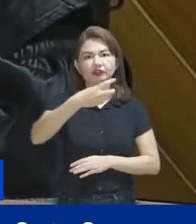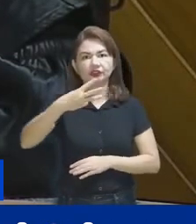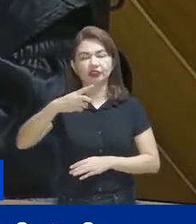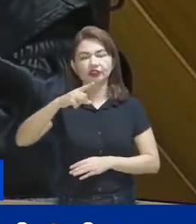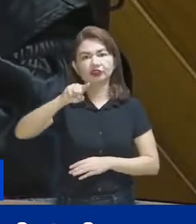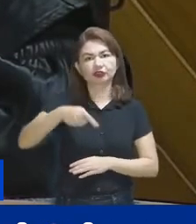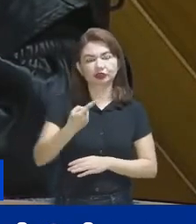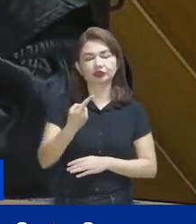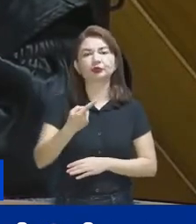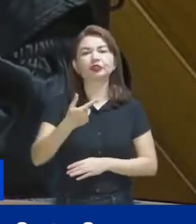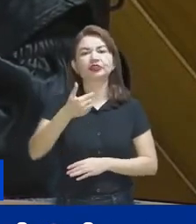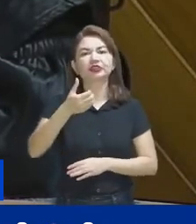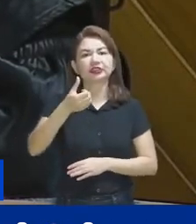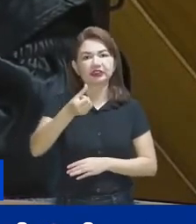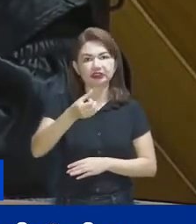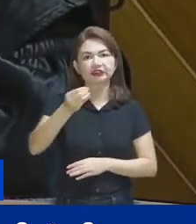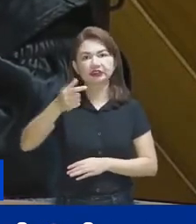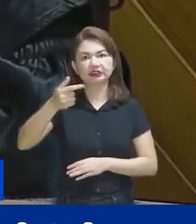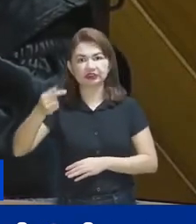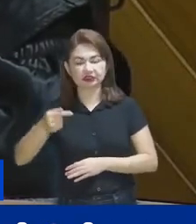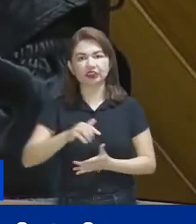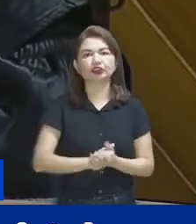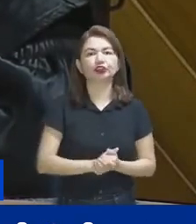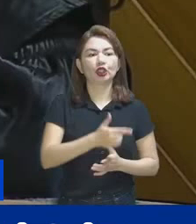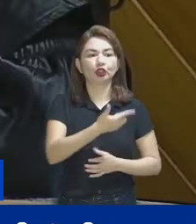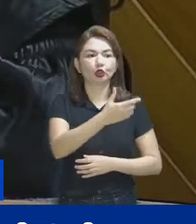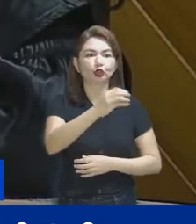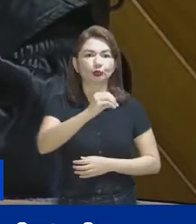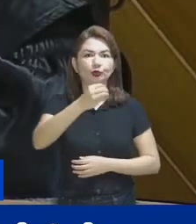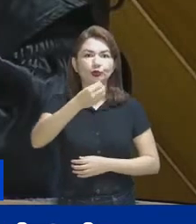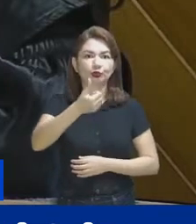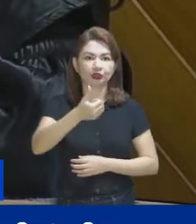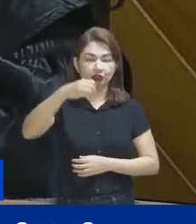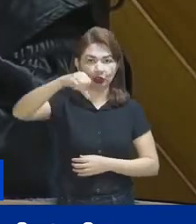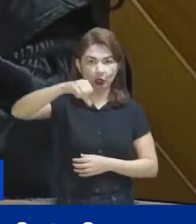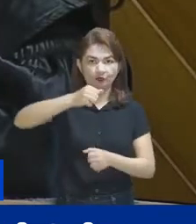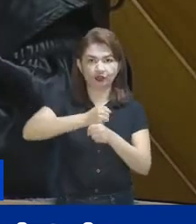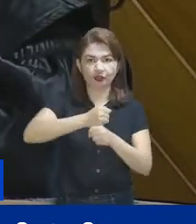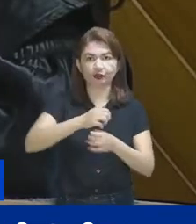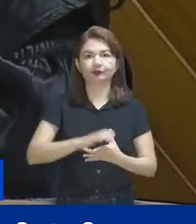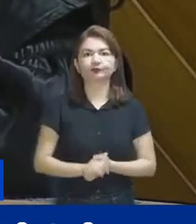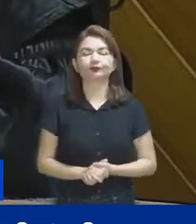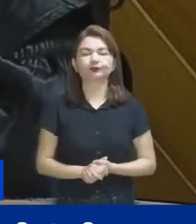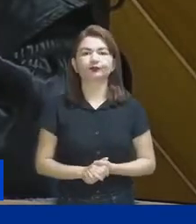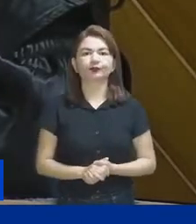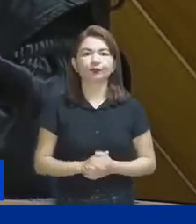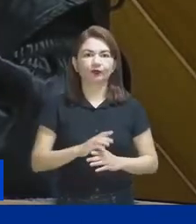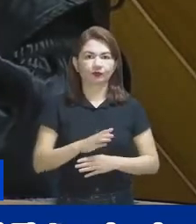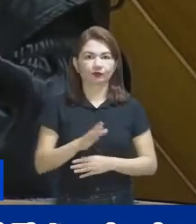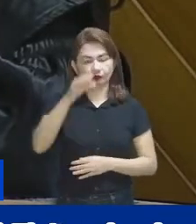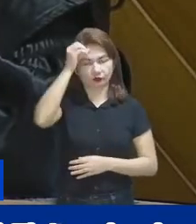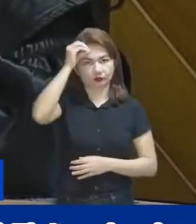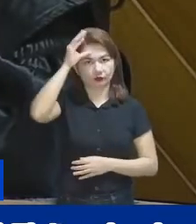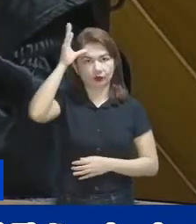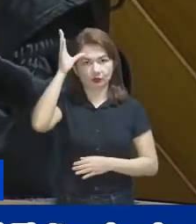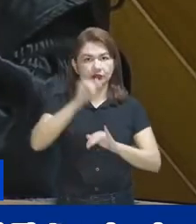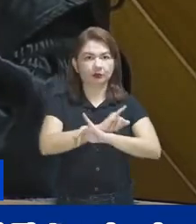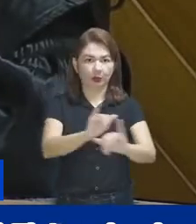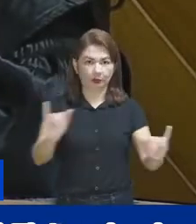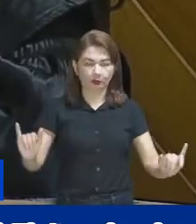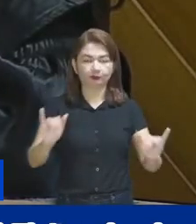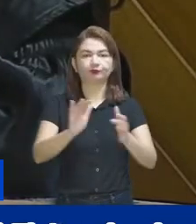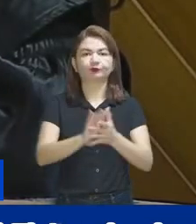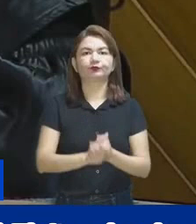23.607, de 2019. Eu peço venha para não repeti-lo, de conhecimento de todos.